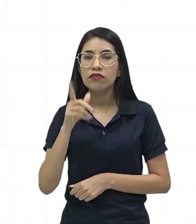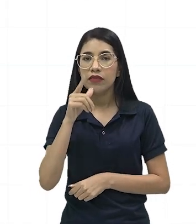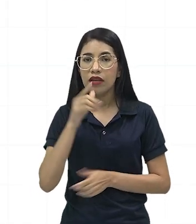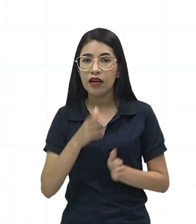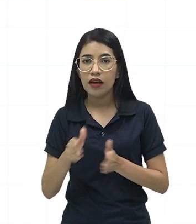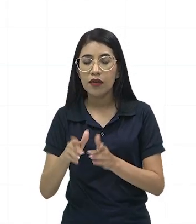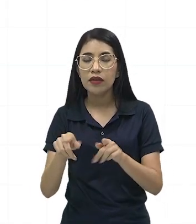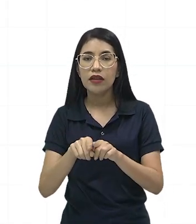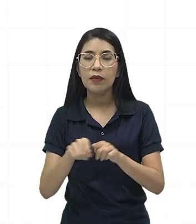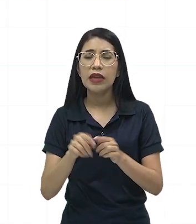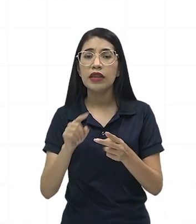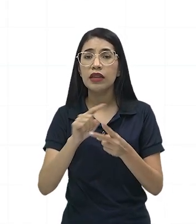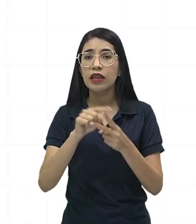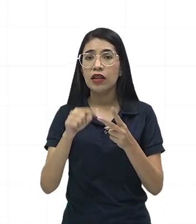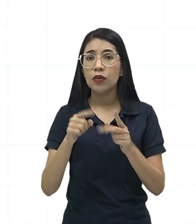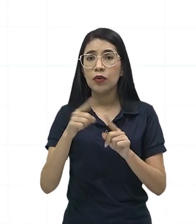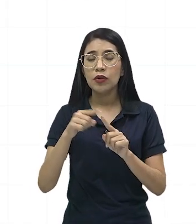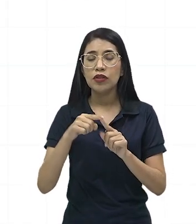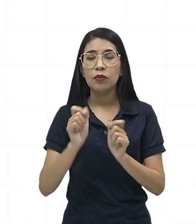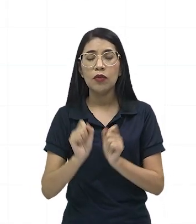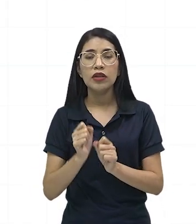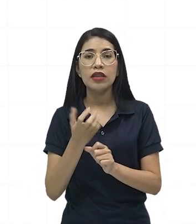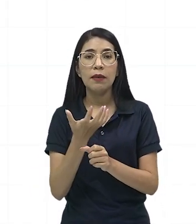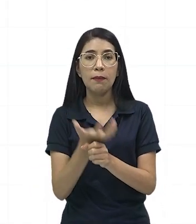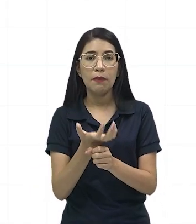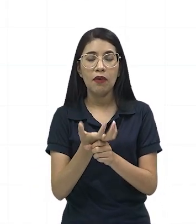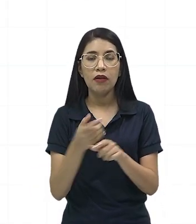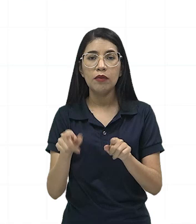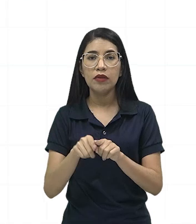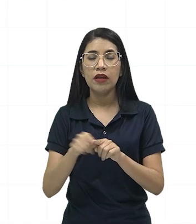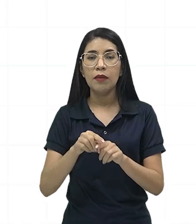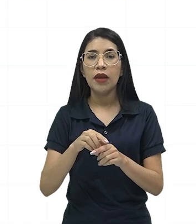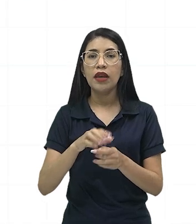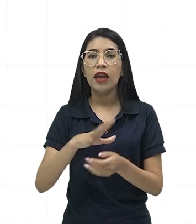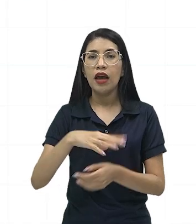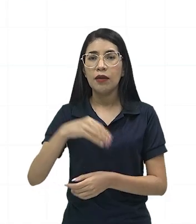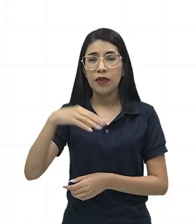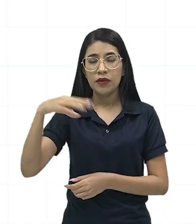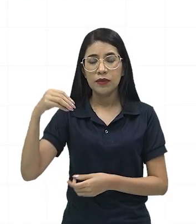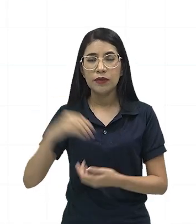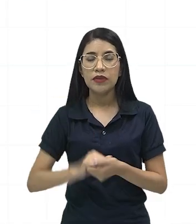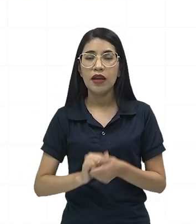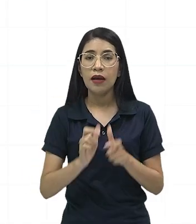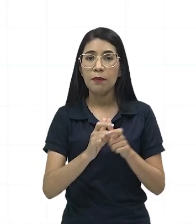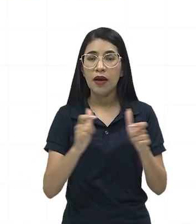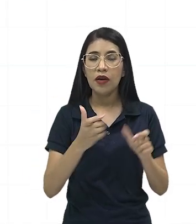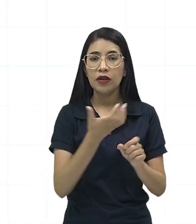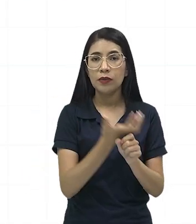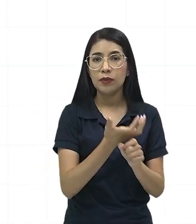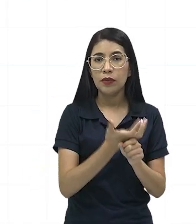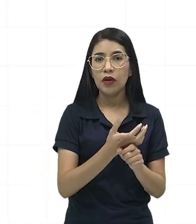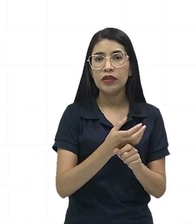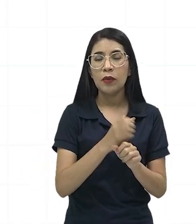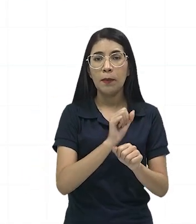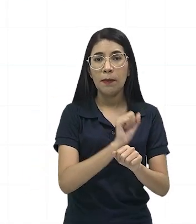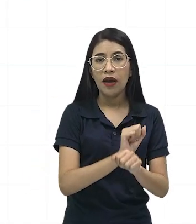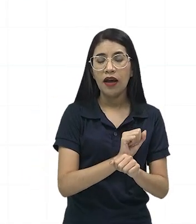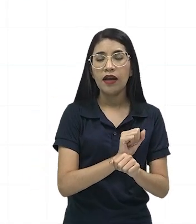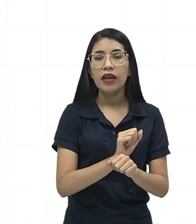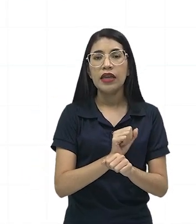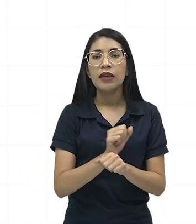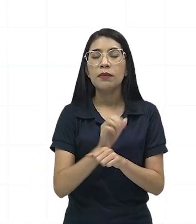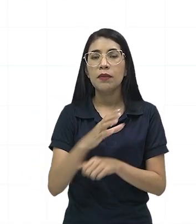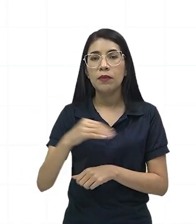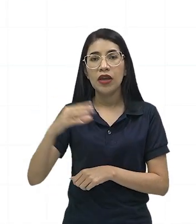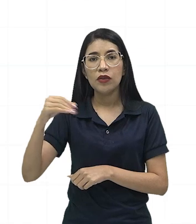possuem duas formas corporais, pólipos e medusas. Os pólipos são em grande maioria sésseis, enquanto as medusas são